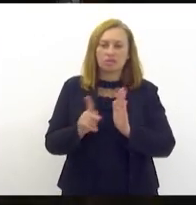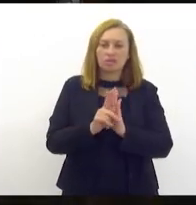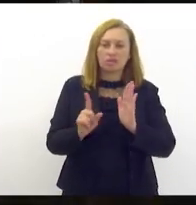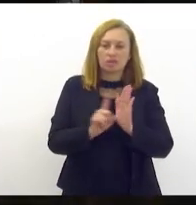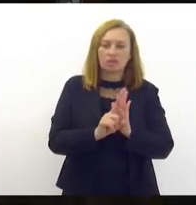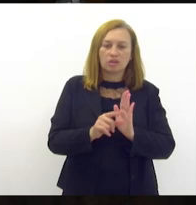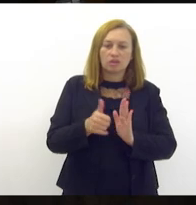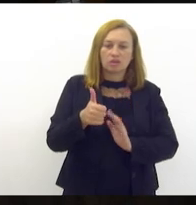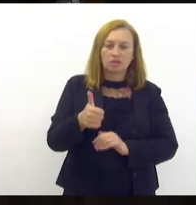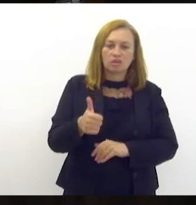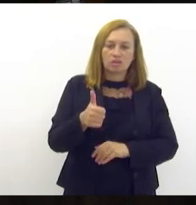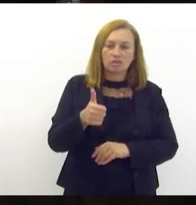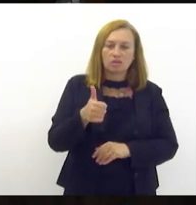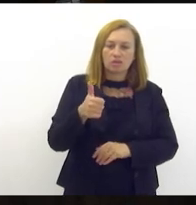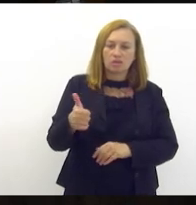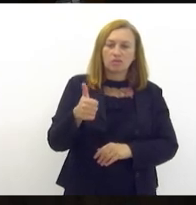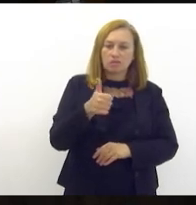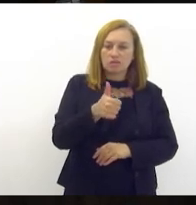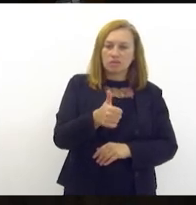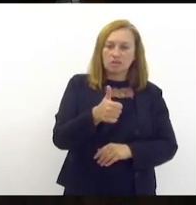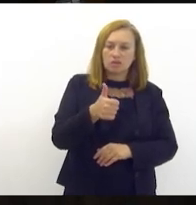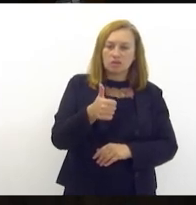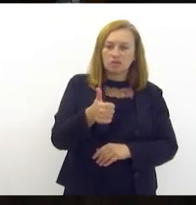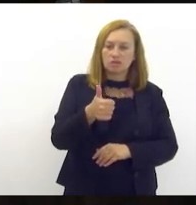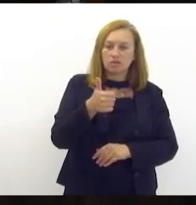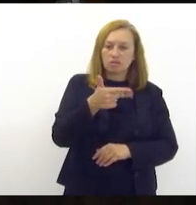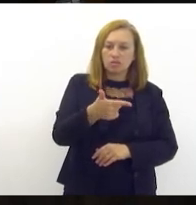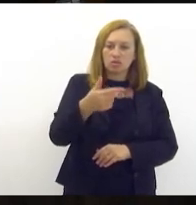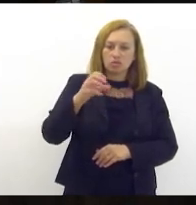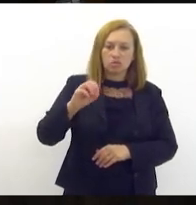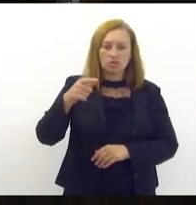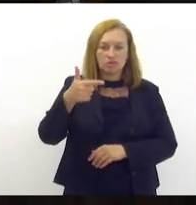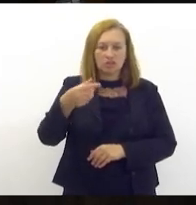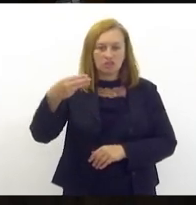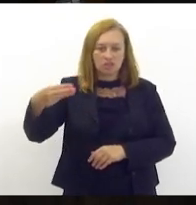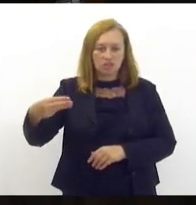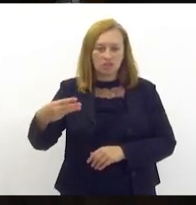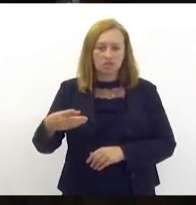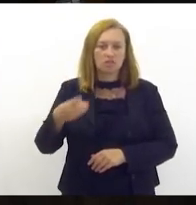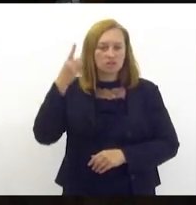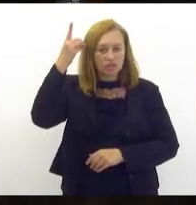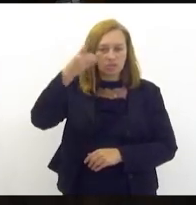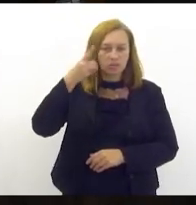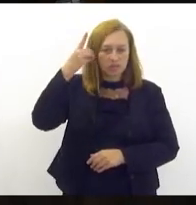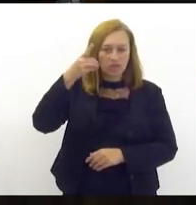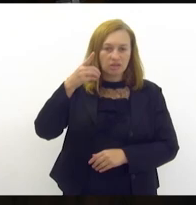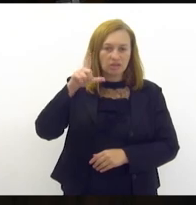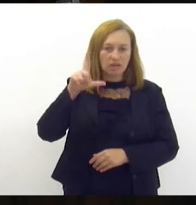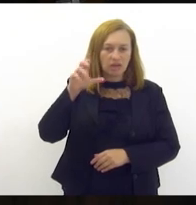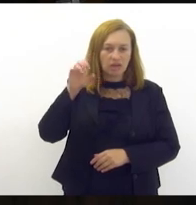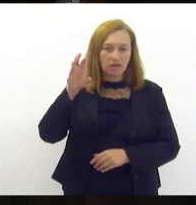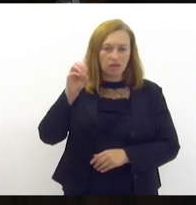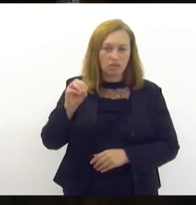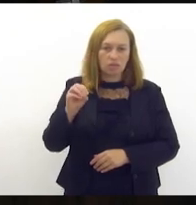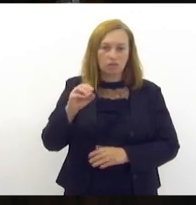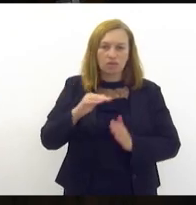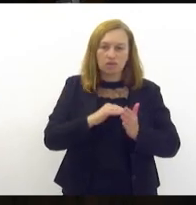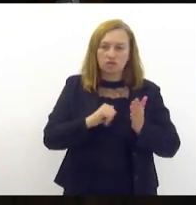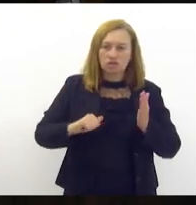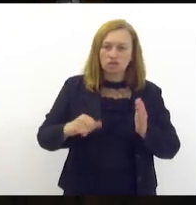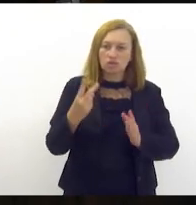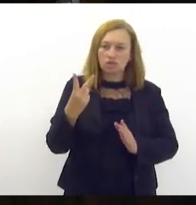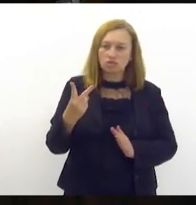complementar 11/2023. O deputado Léo Vieira retirou as